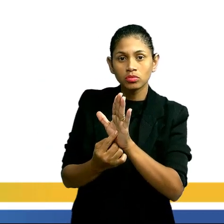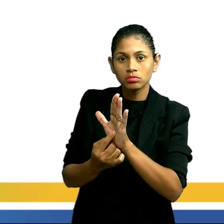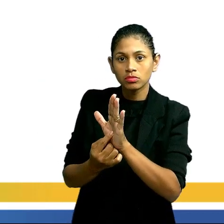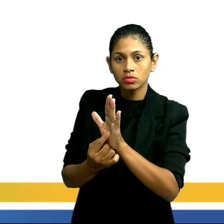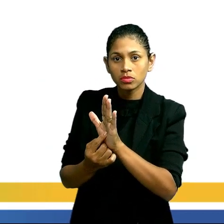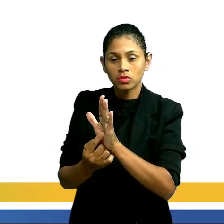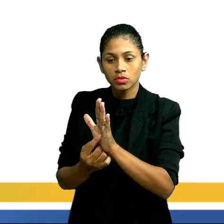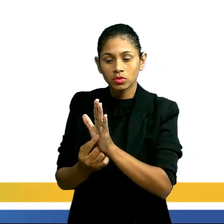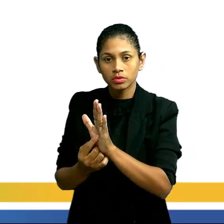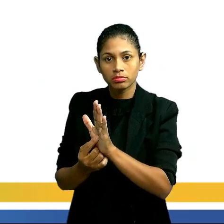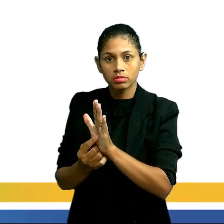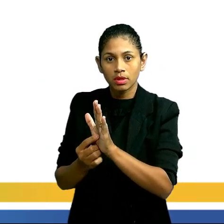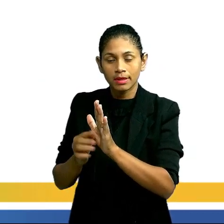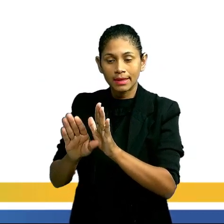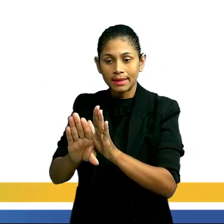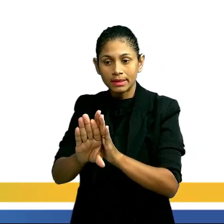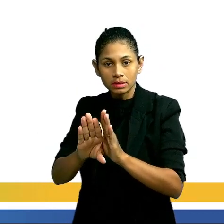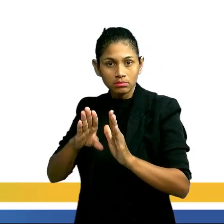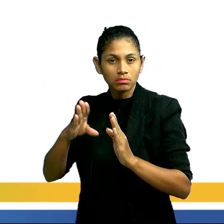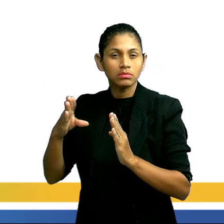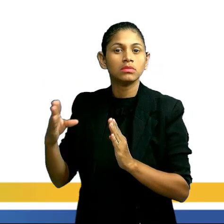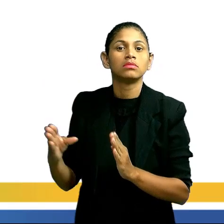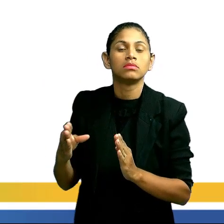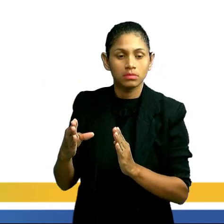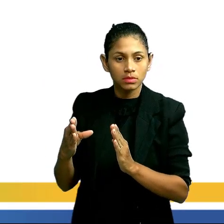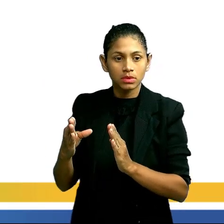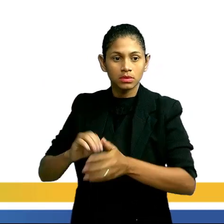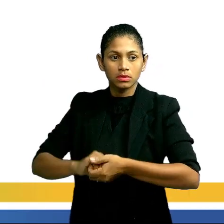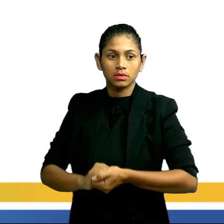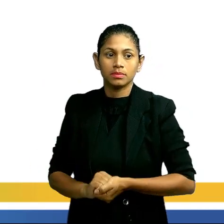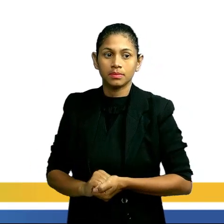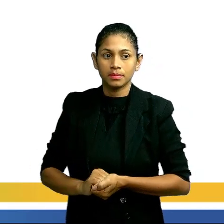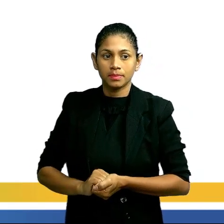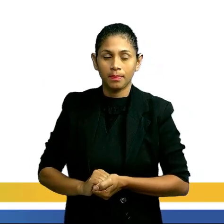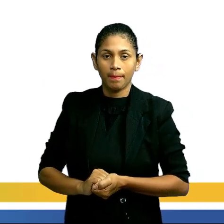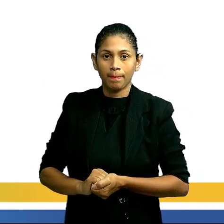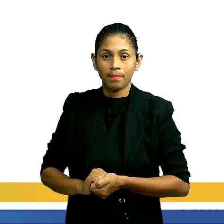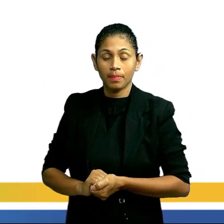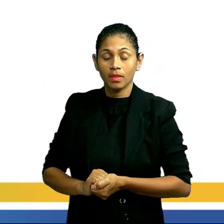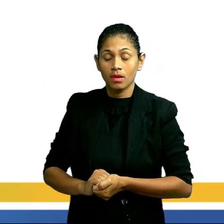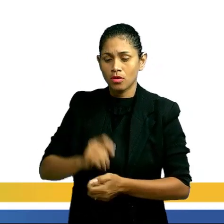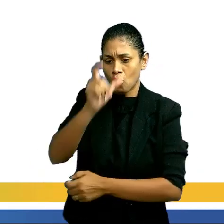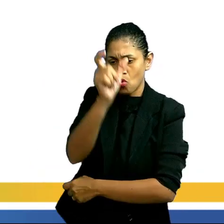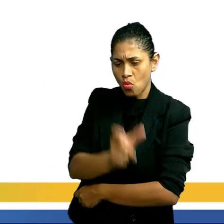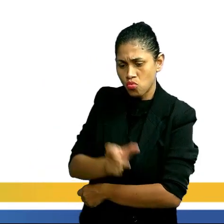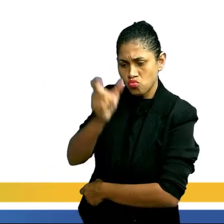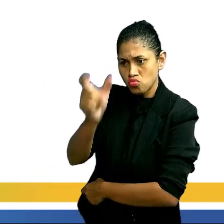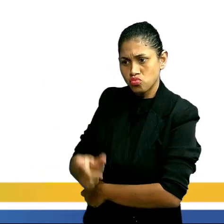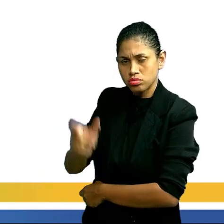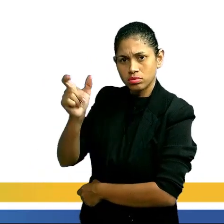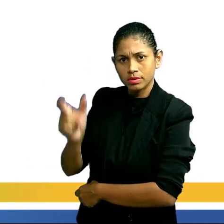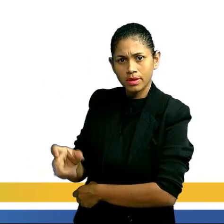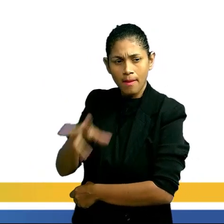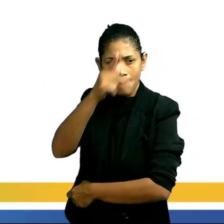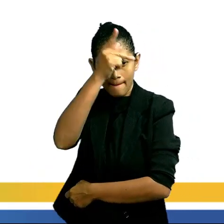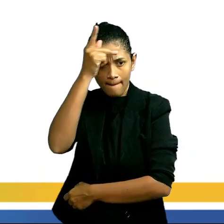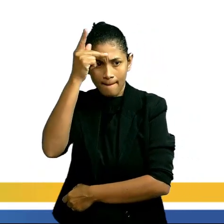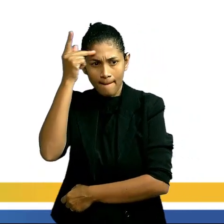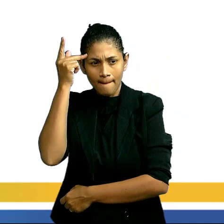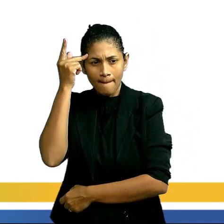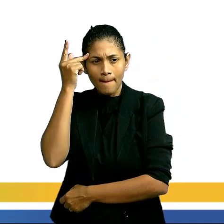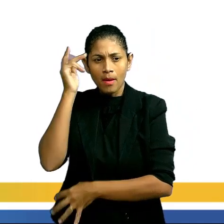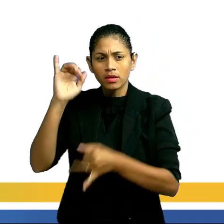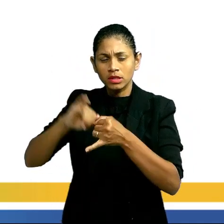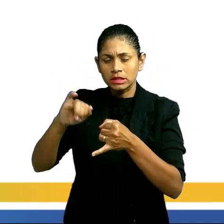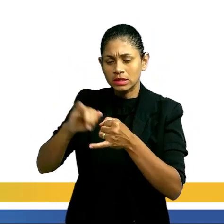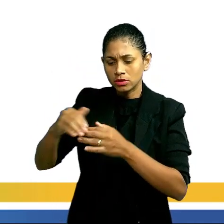para chegar ao ponto Y, partindo do ponto X. Ilustrados com cores diferentes, se A, B e